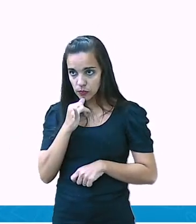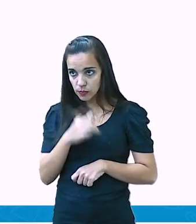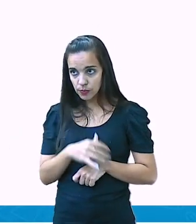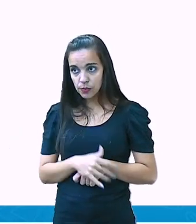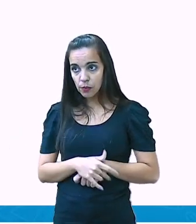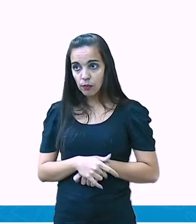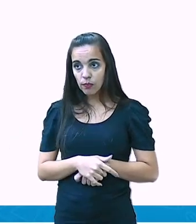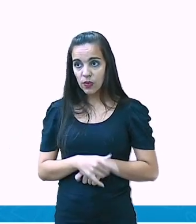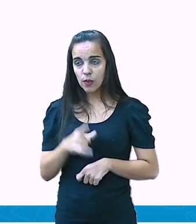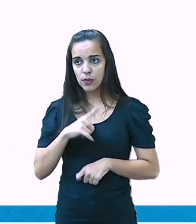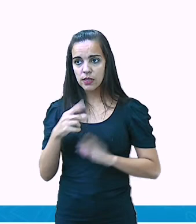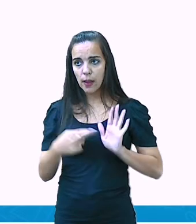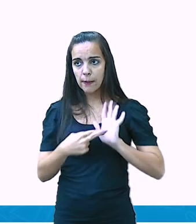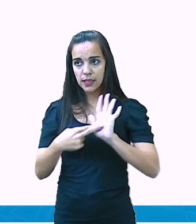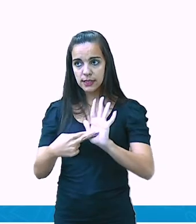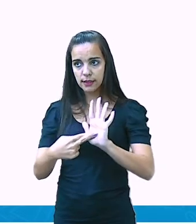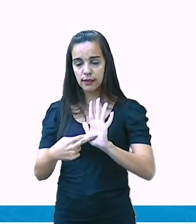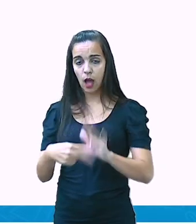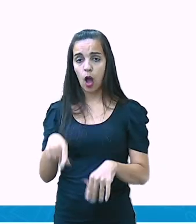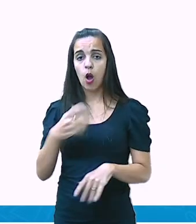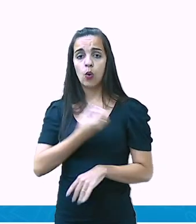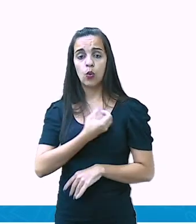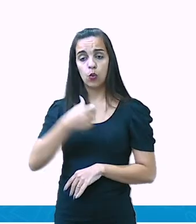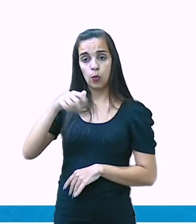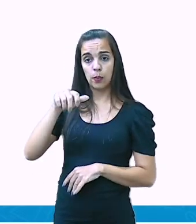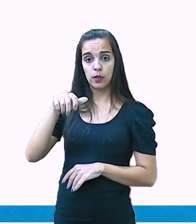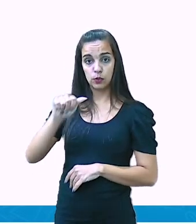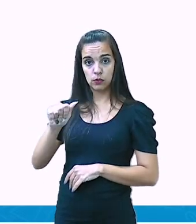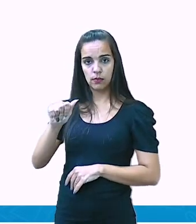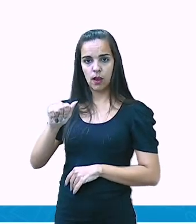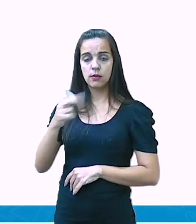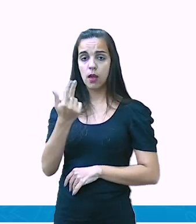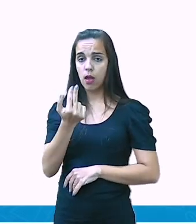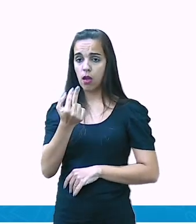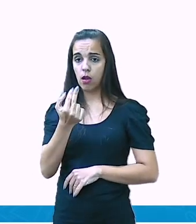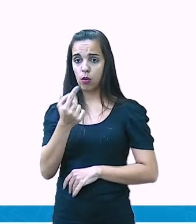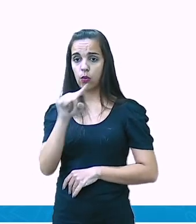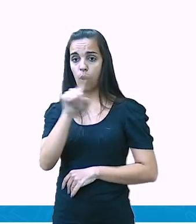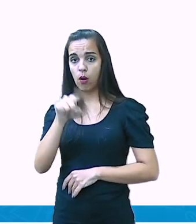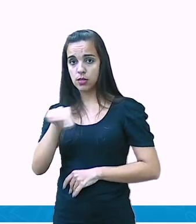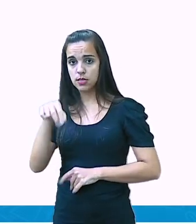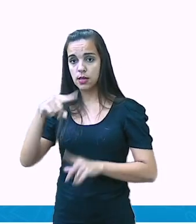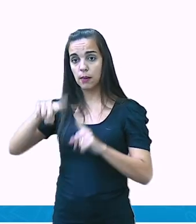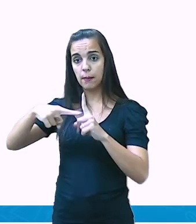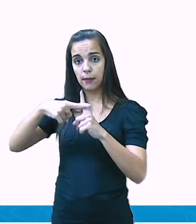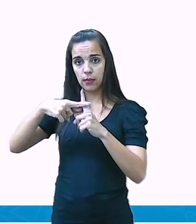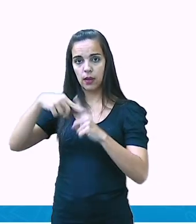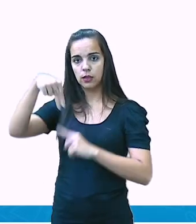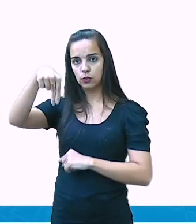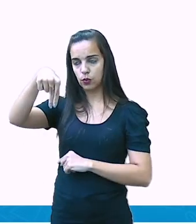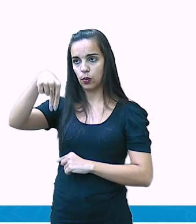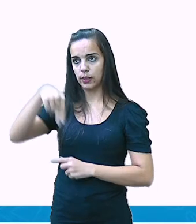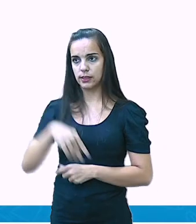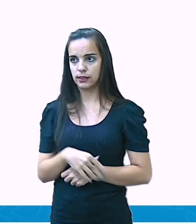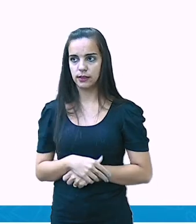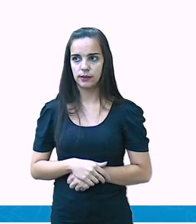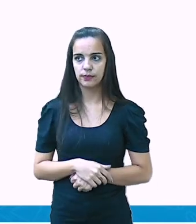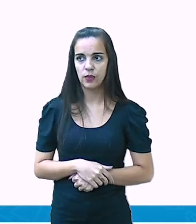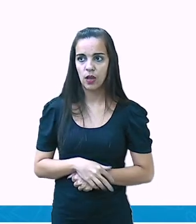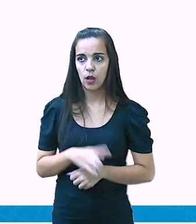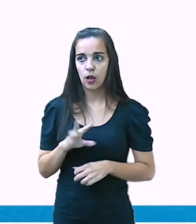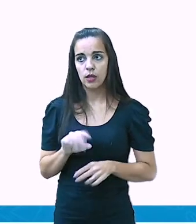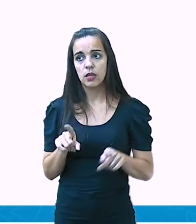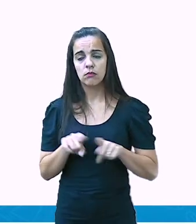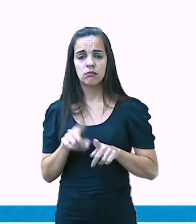O número de massa é igual ao número atômico mais o número de nêutrons. Por que eu posso afirmar isso? Por